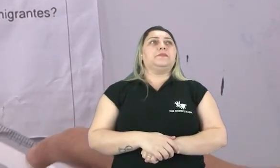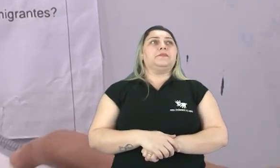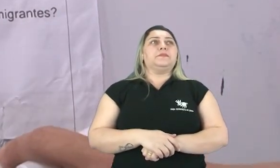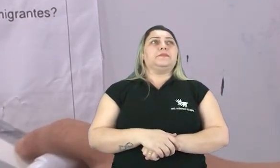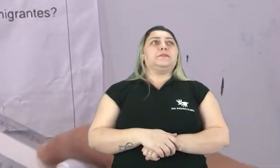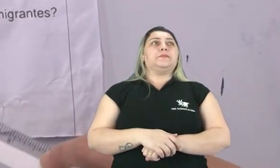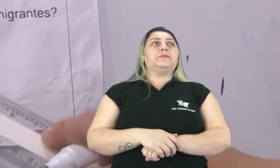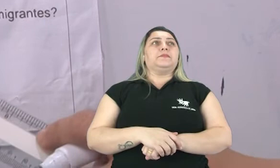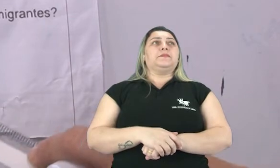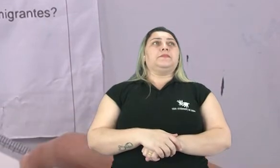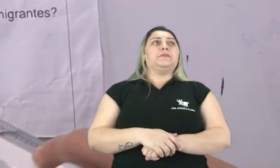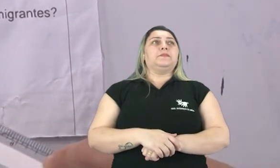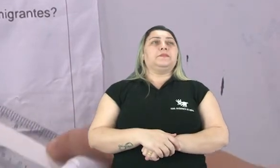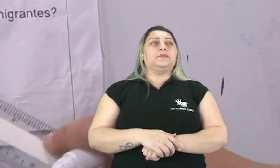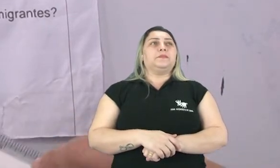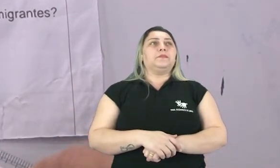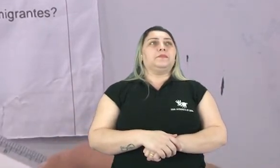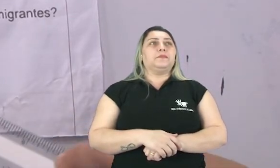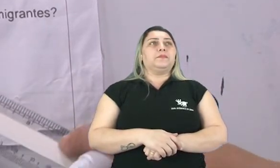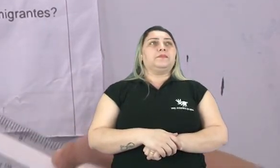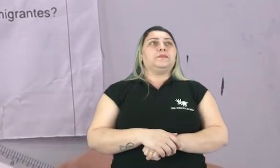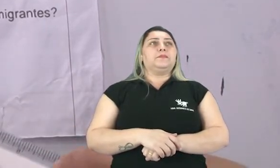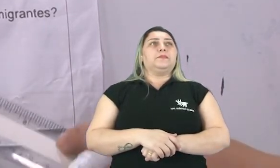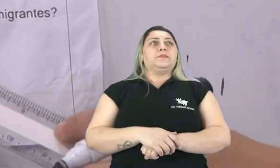ó, vai pela intensidade, ó.